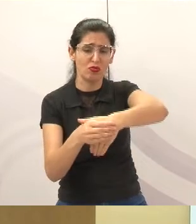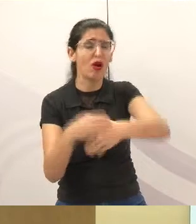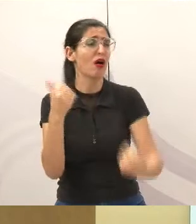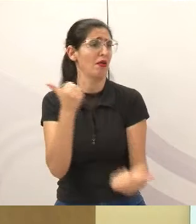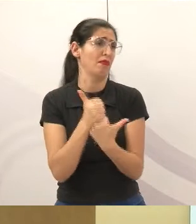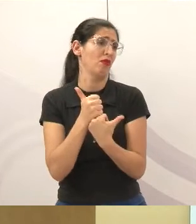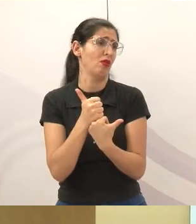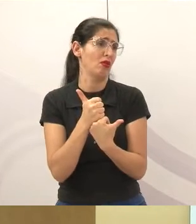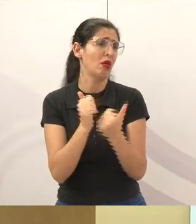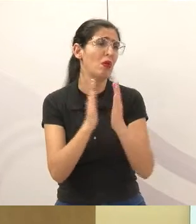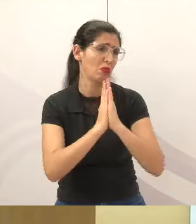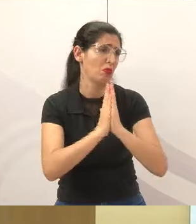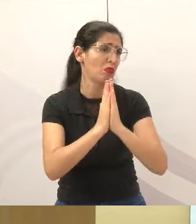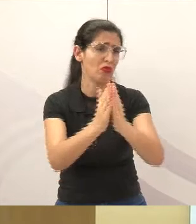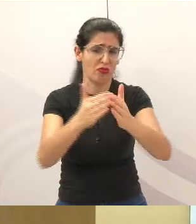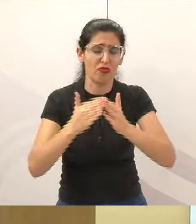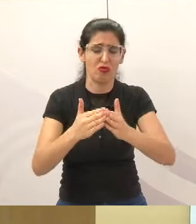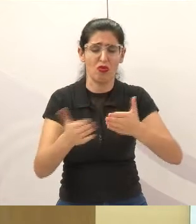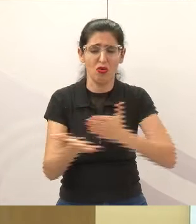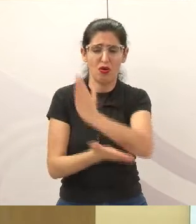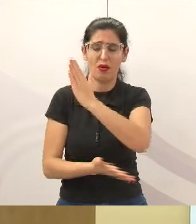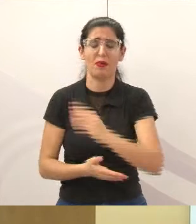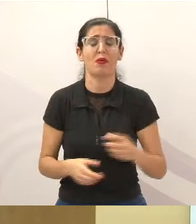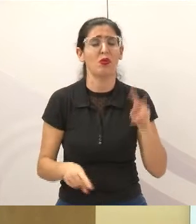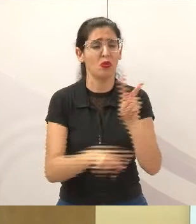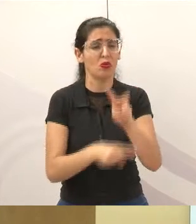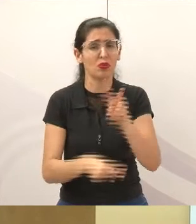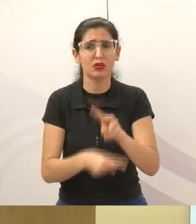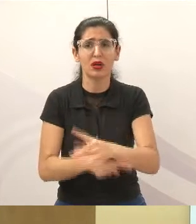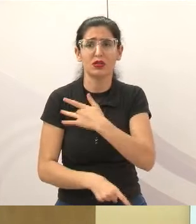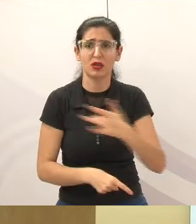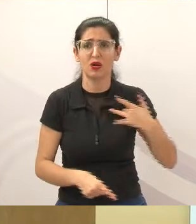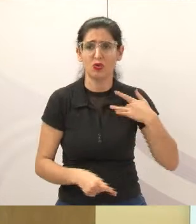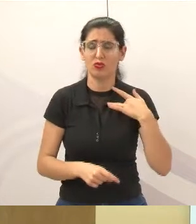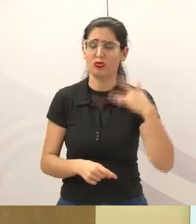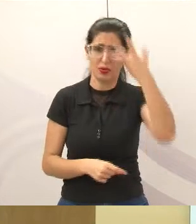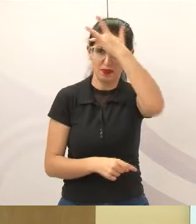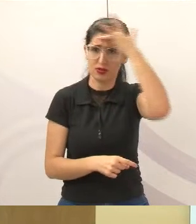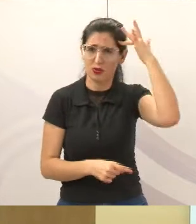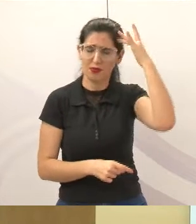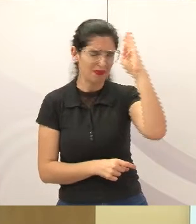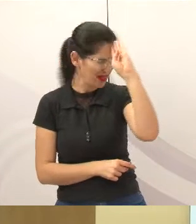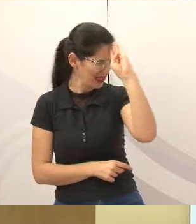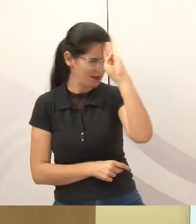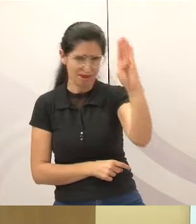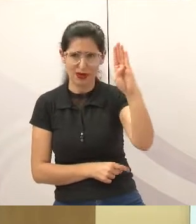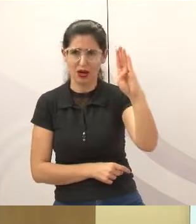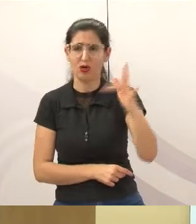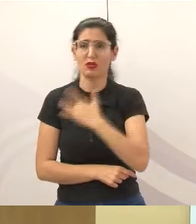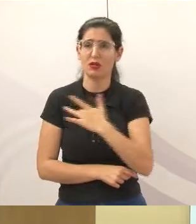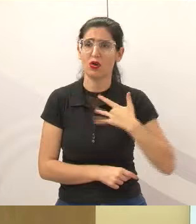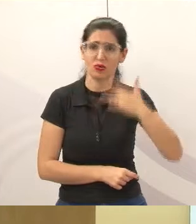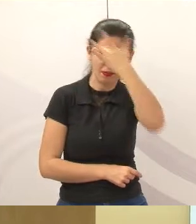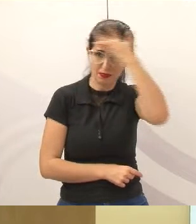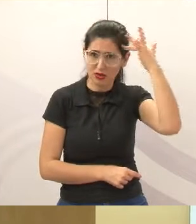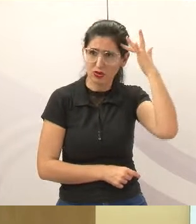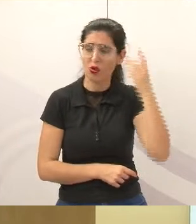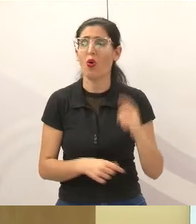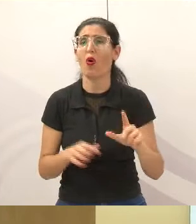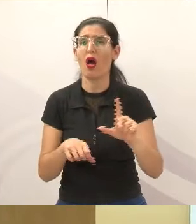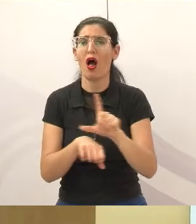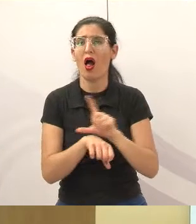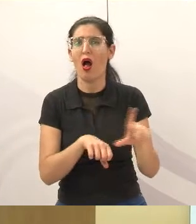esse projeto para a gente proteger a saúde da nossa população, principalmente a saúde dos comerciários que estão lá